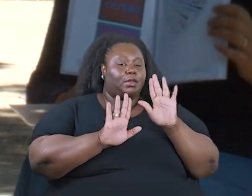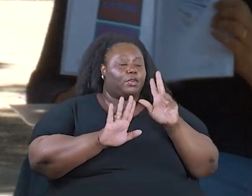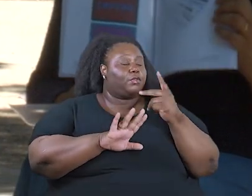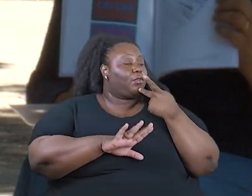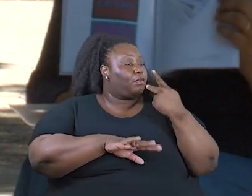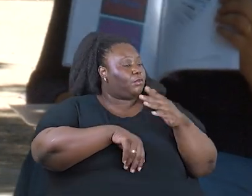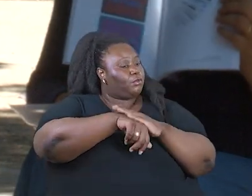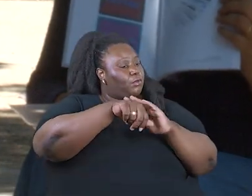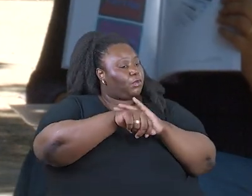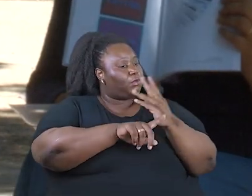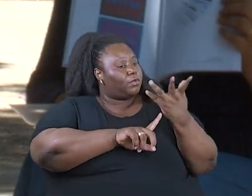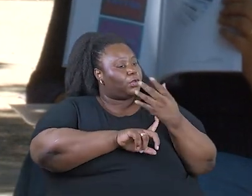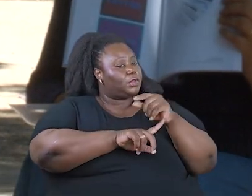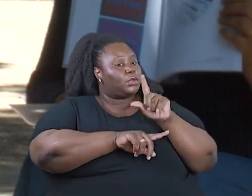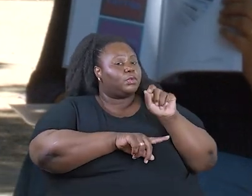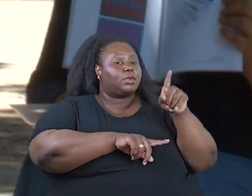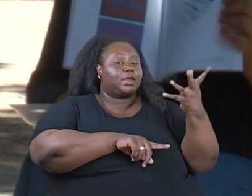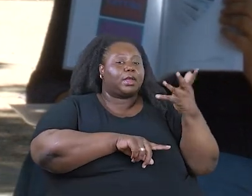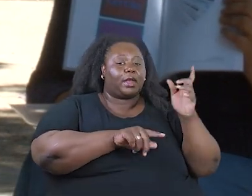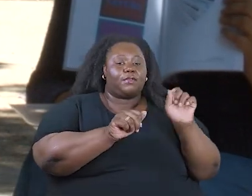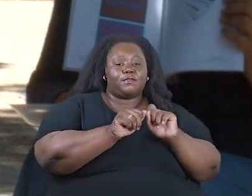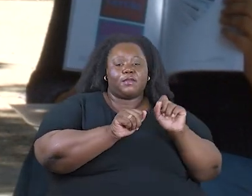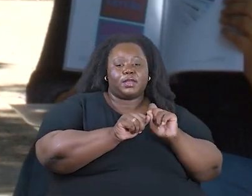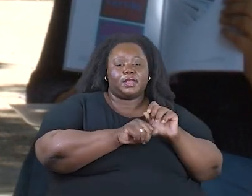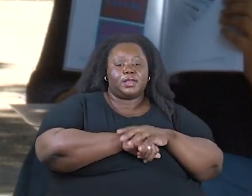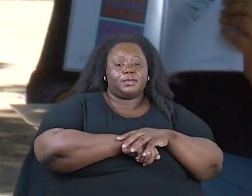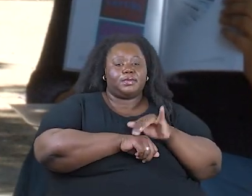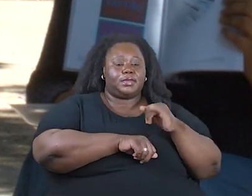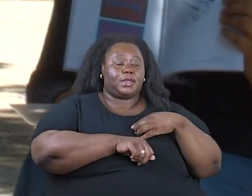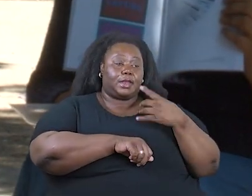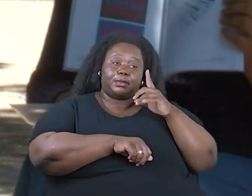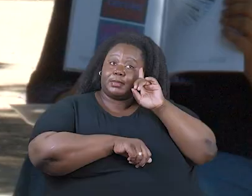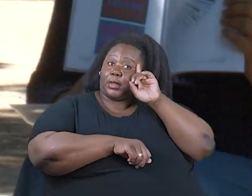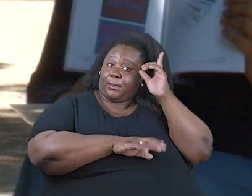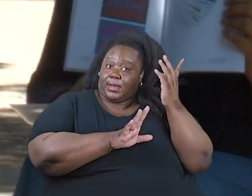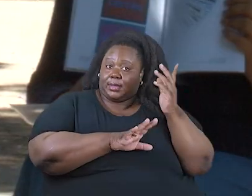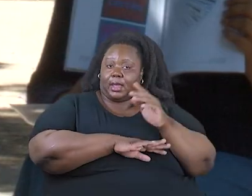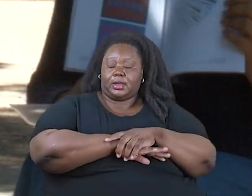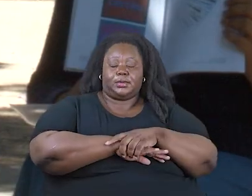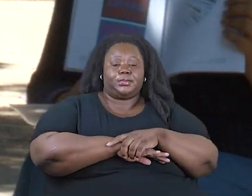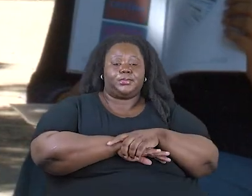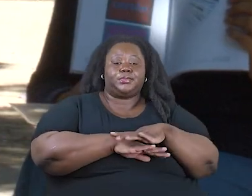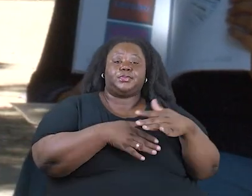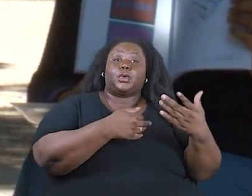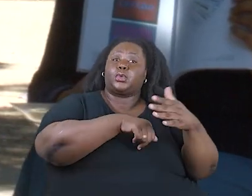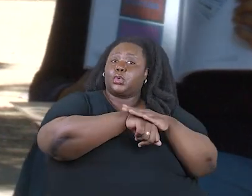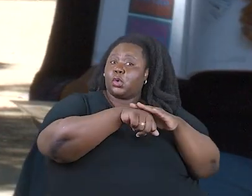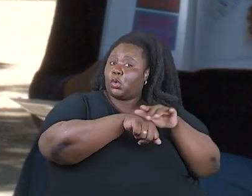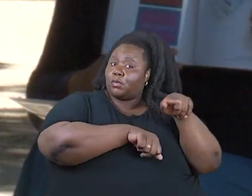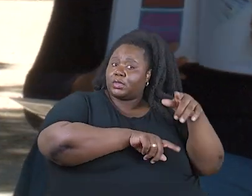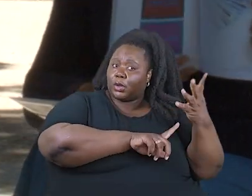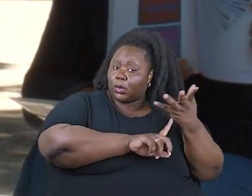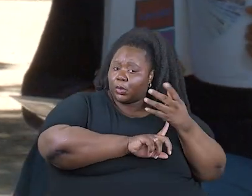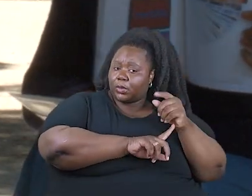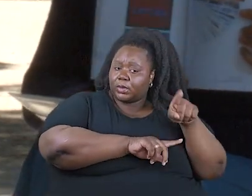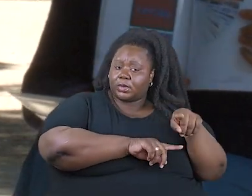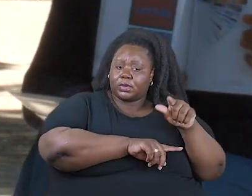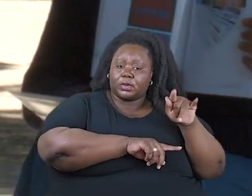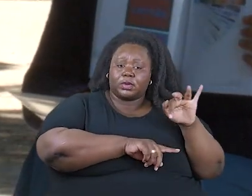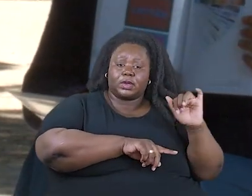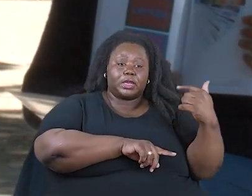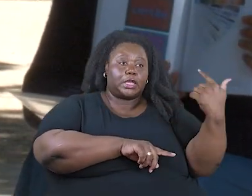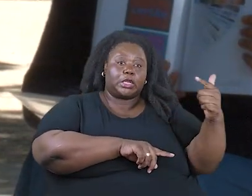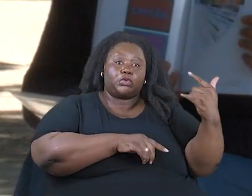com o artista para ver o que a gente consegue fazer, se ele me dá alguma ideia aqui. Aí quando eu fui falar com o artista, a galeria não